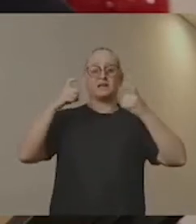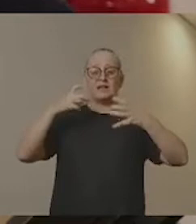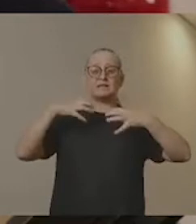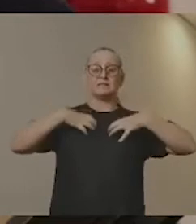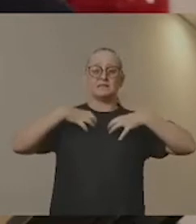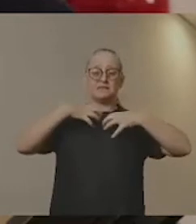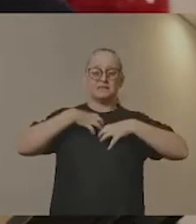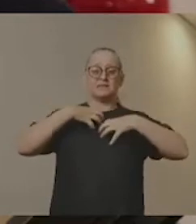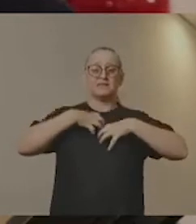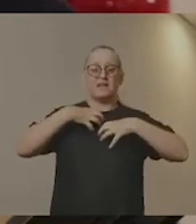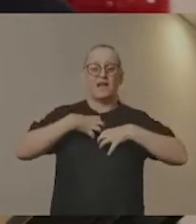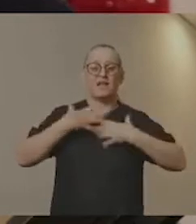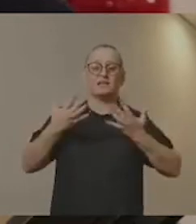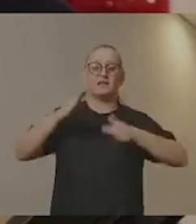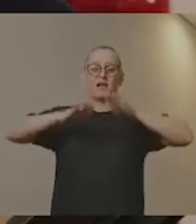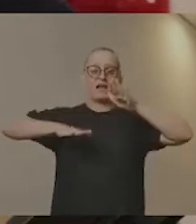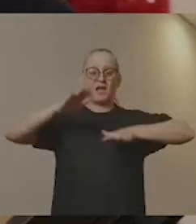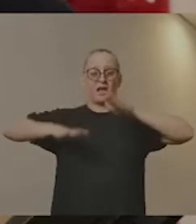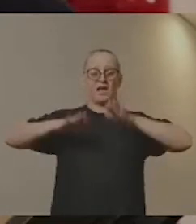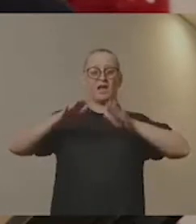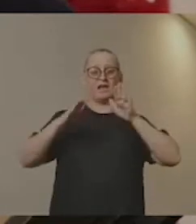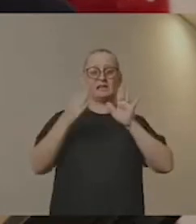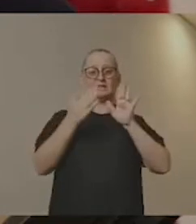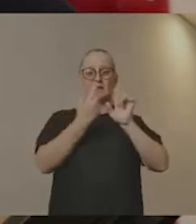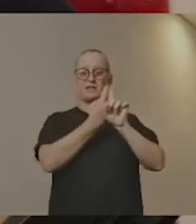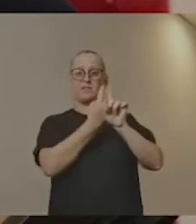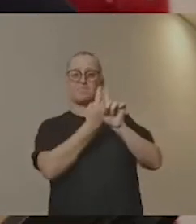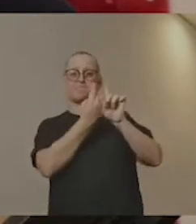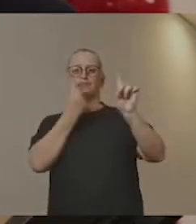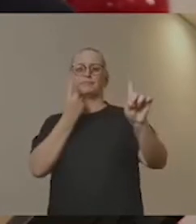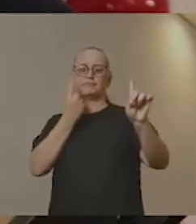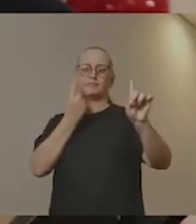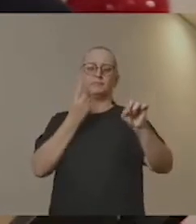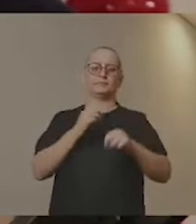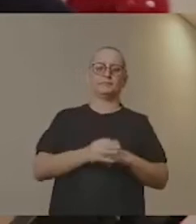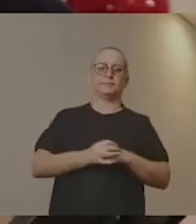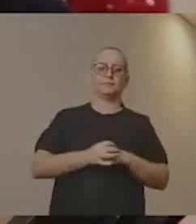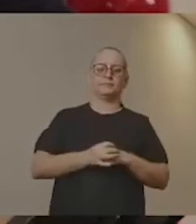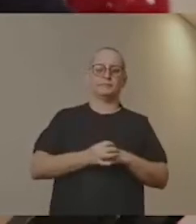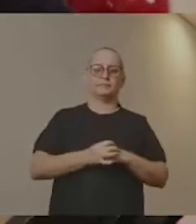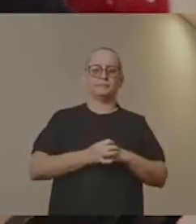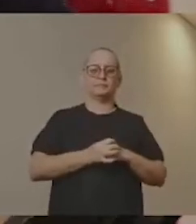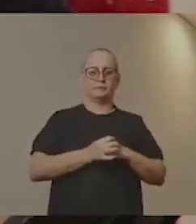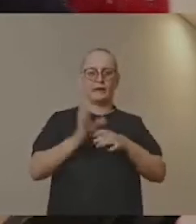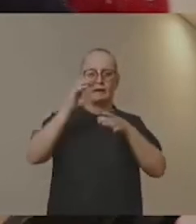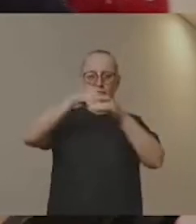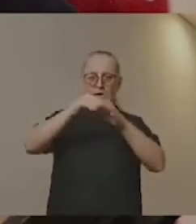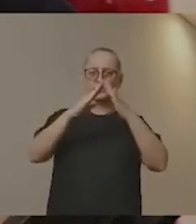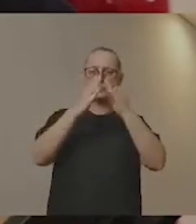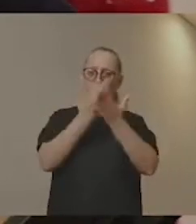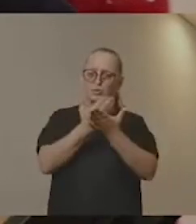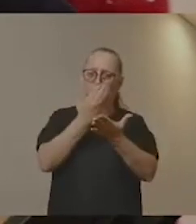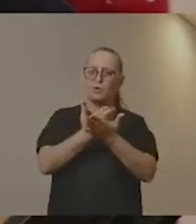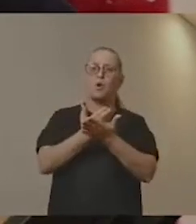né? A gente, na escola, inclusive, nos ensinam a pensar, é só racional. É só falar,